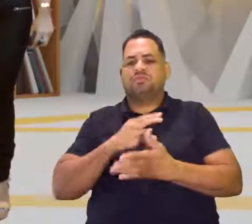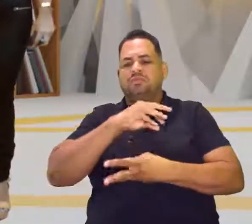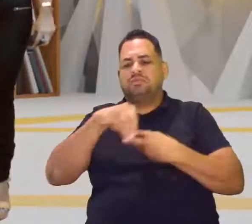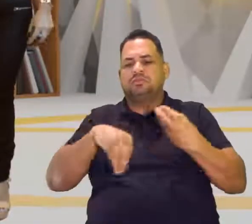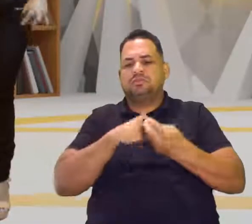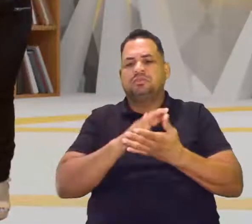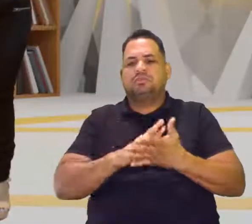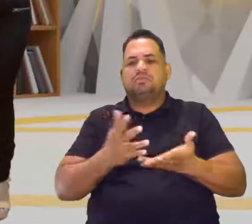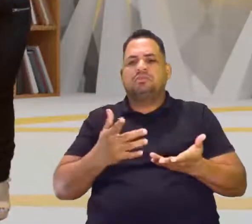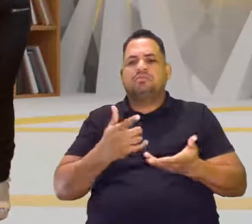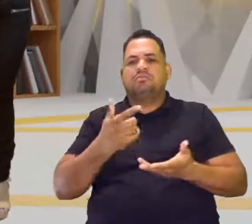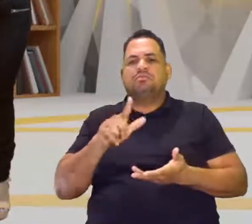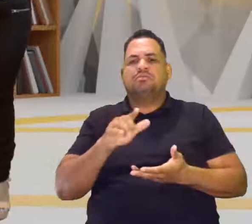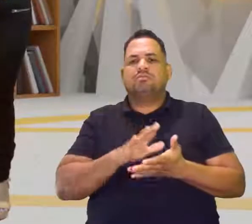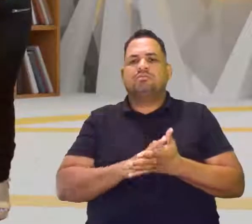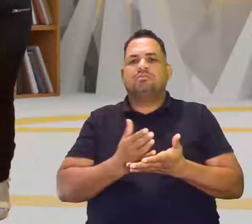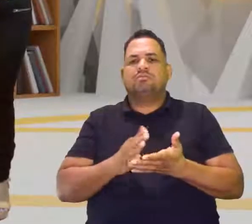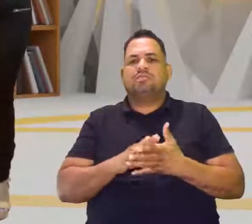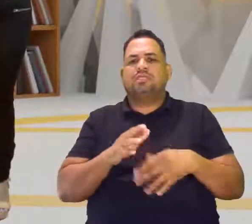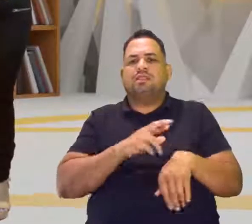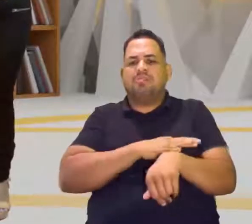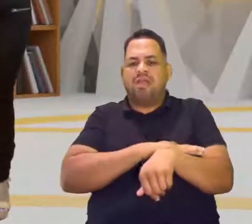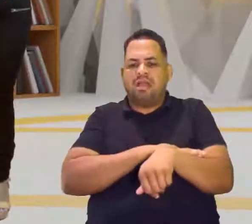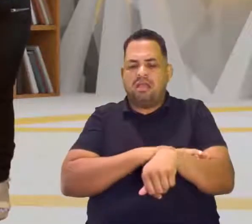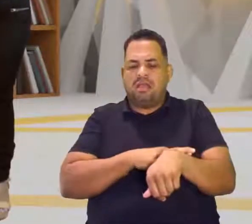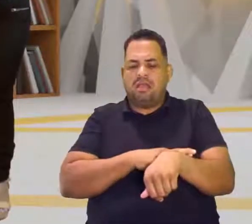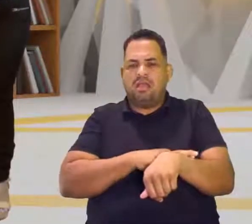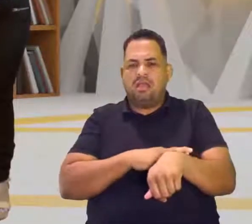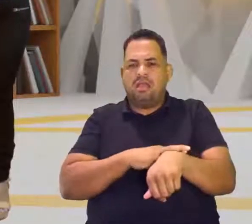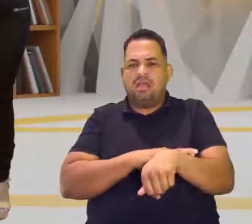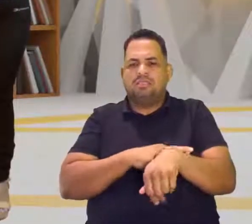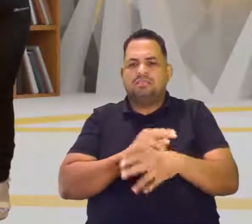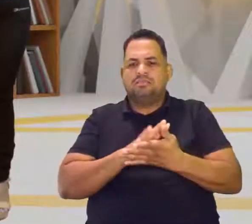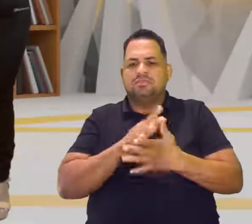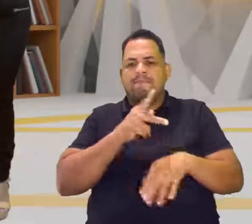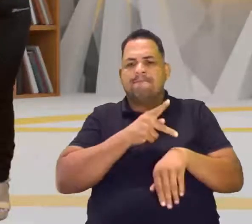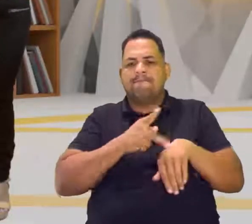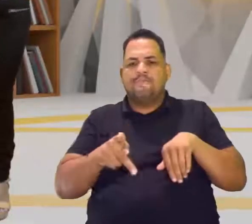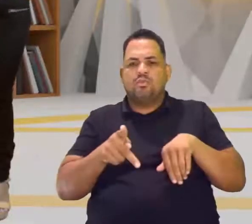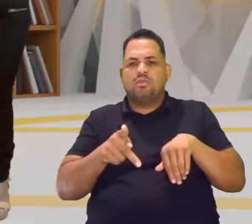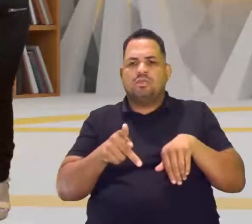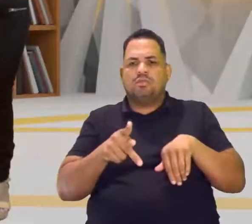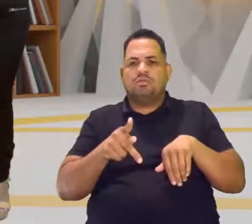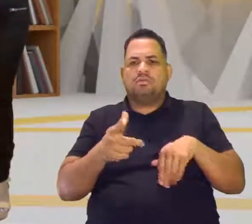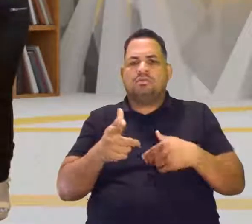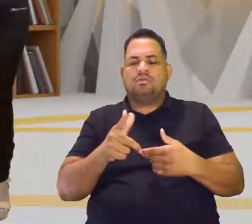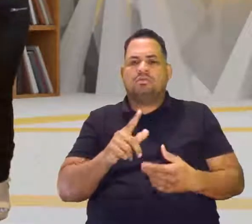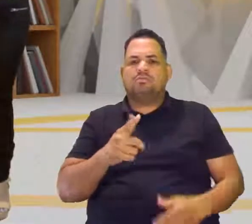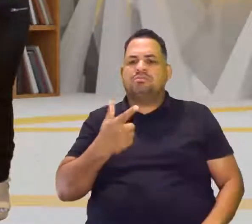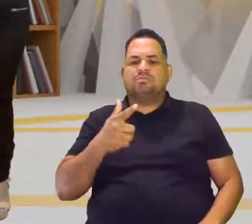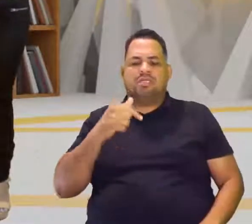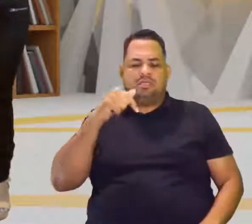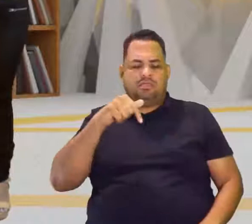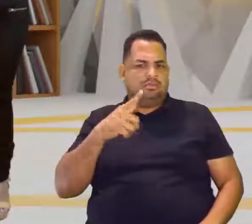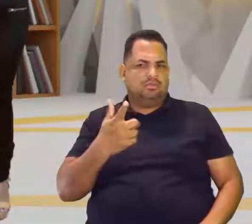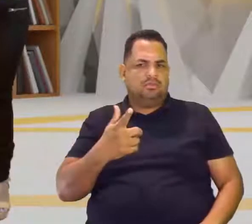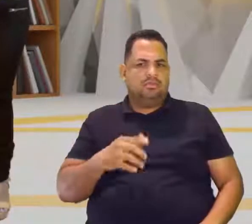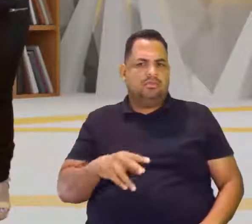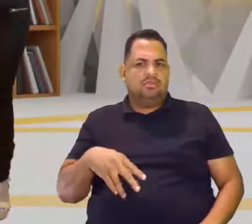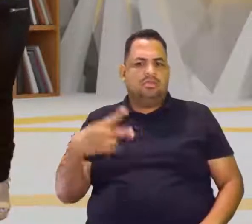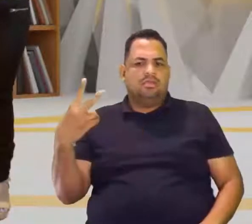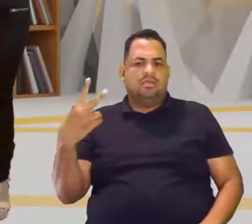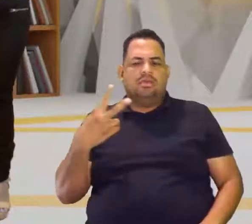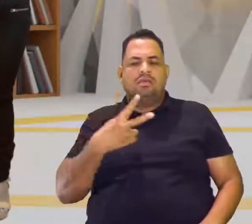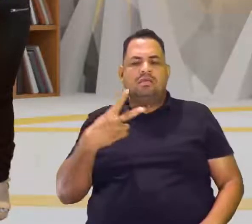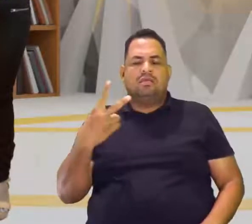miscigenação não existe a raça pura aqui toda vez que esse discurso prevaleceu de raça pura é a segunda